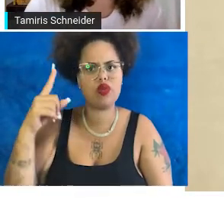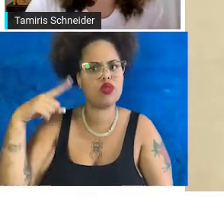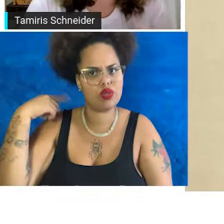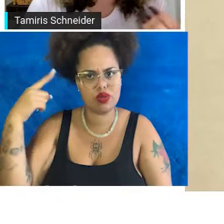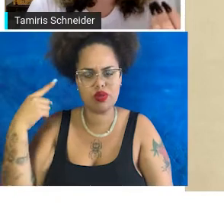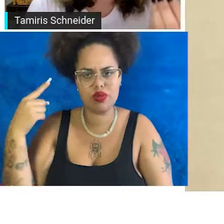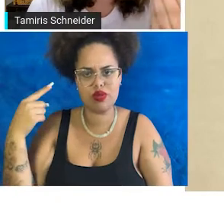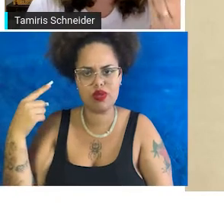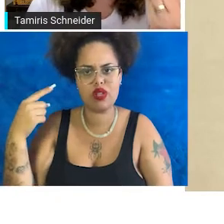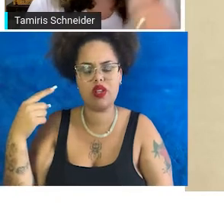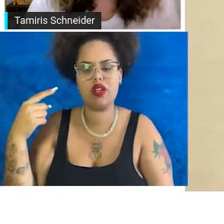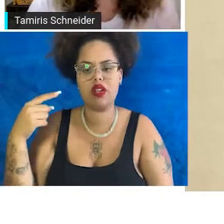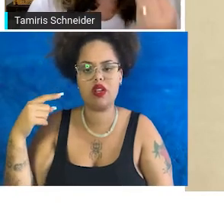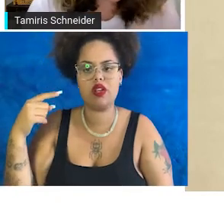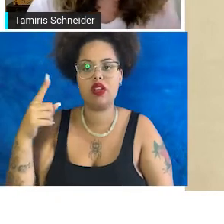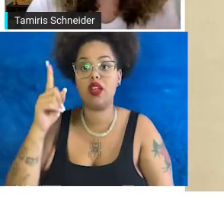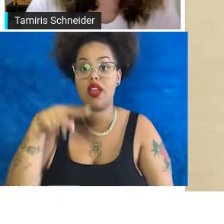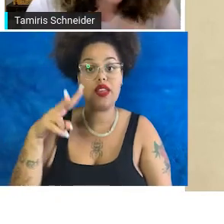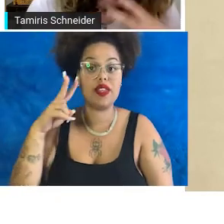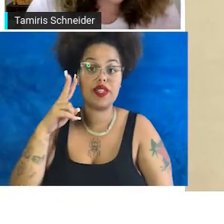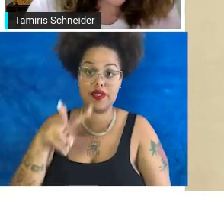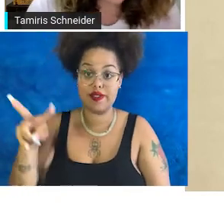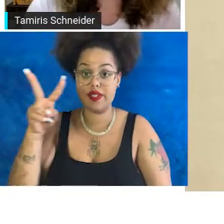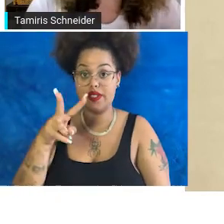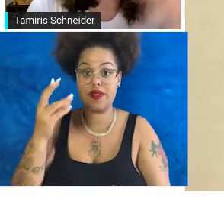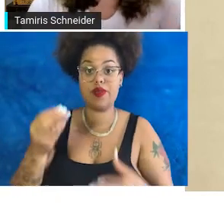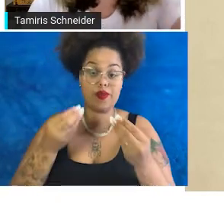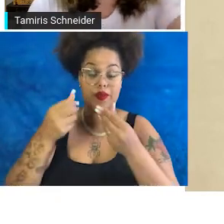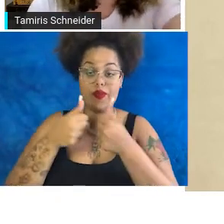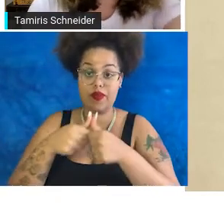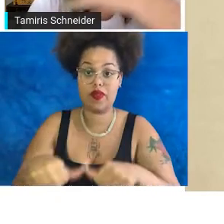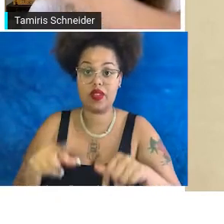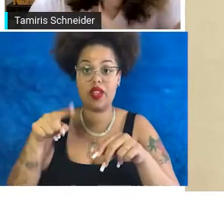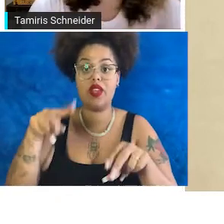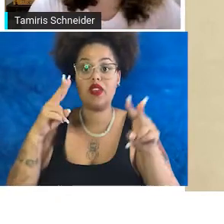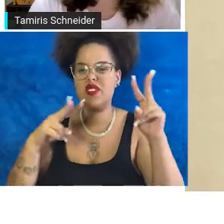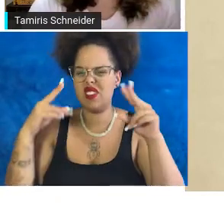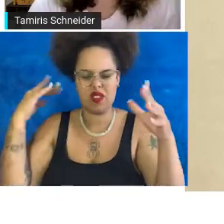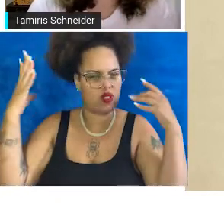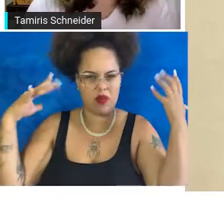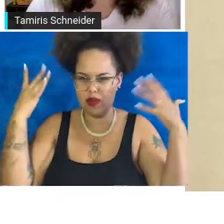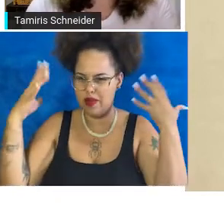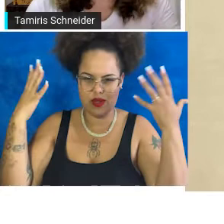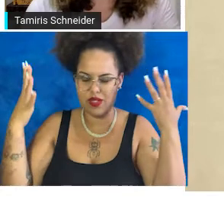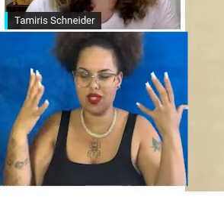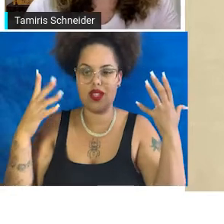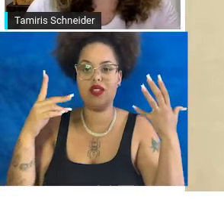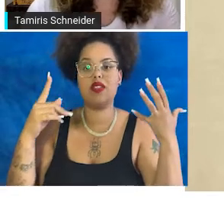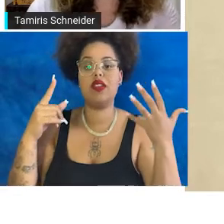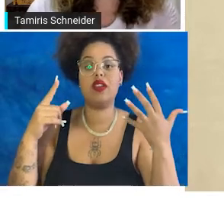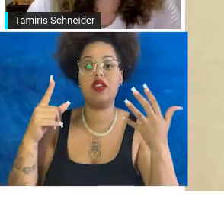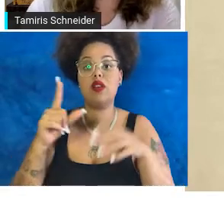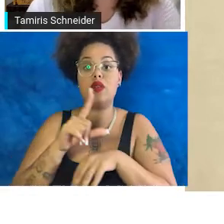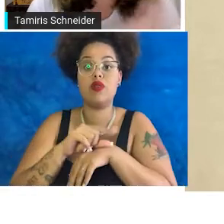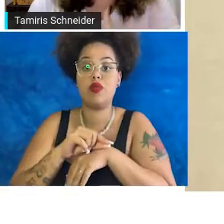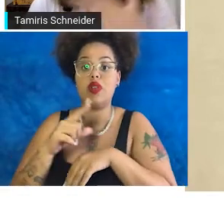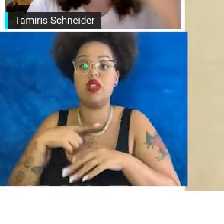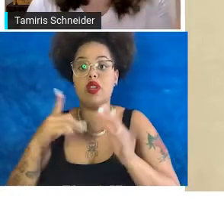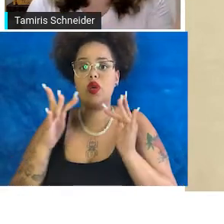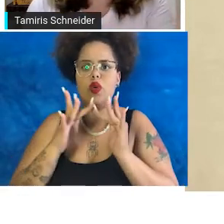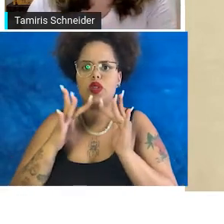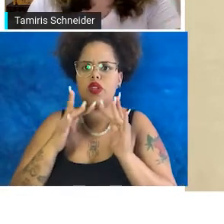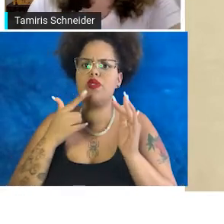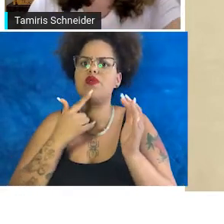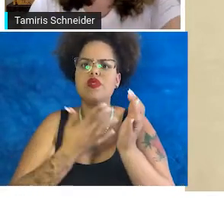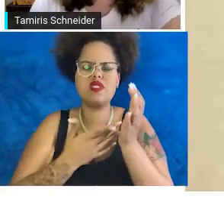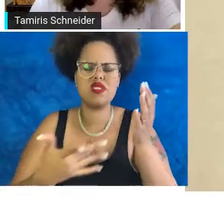loucura ali, então é visível como ela tá, é visível o cabelo bagunçado, é visível o momento que ela tem contato com sangue,